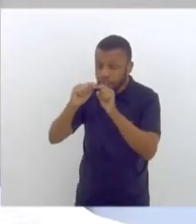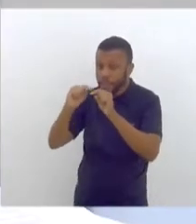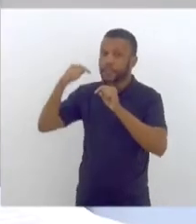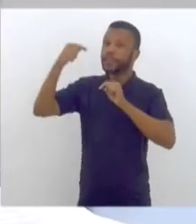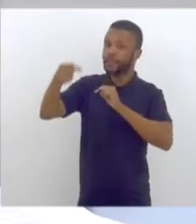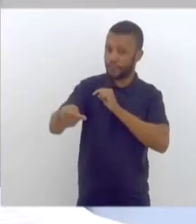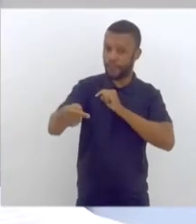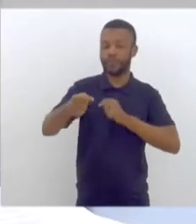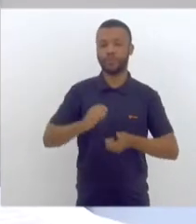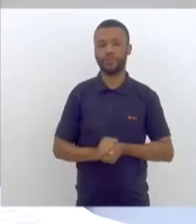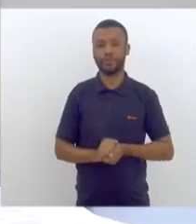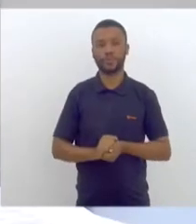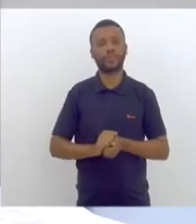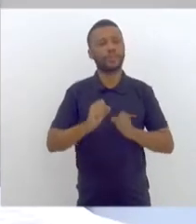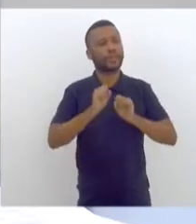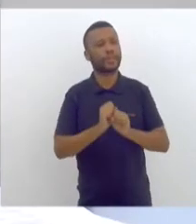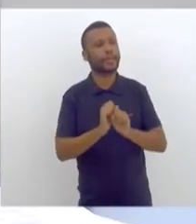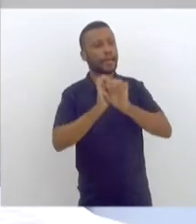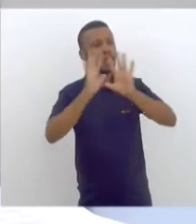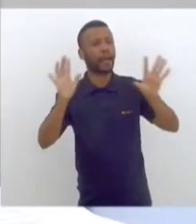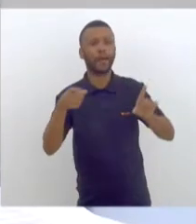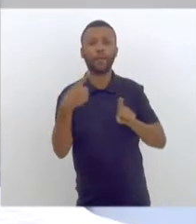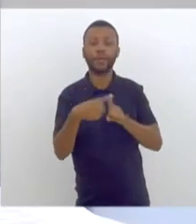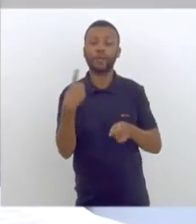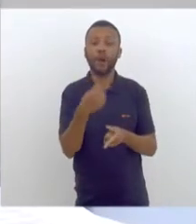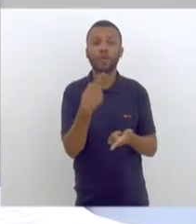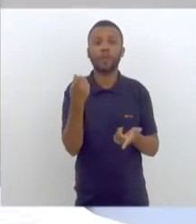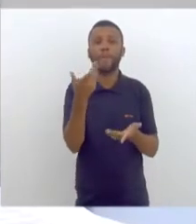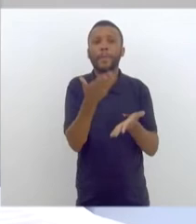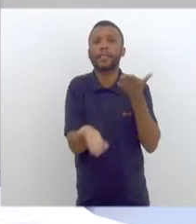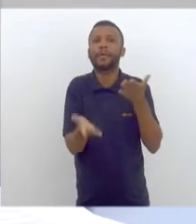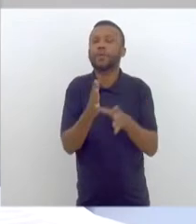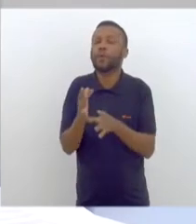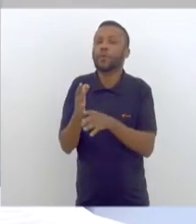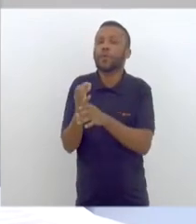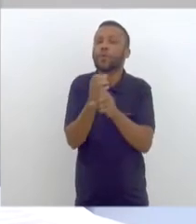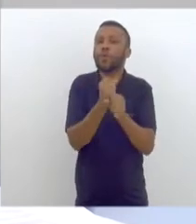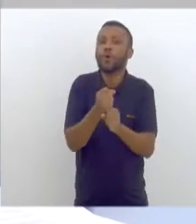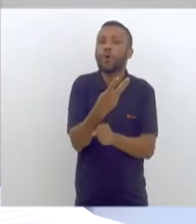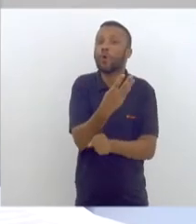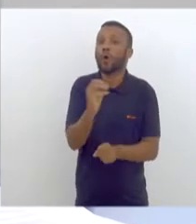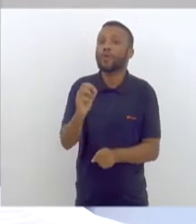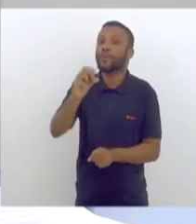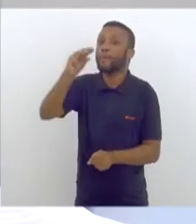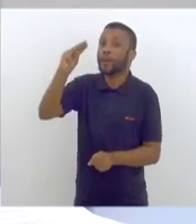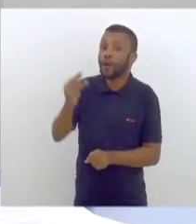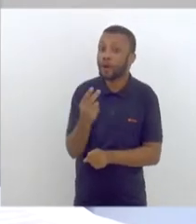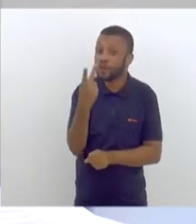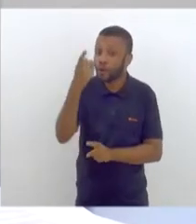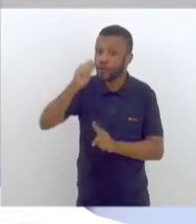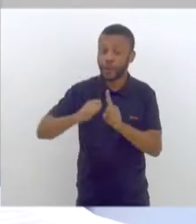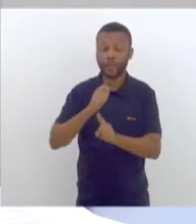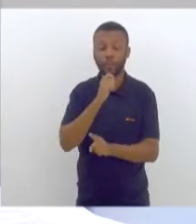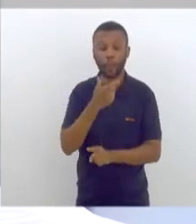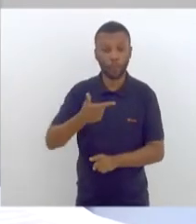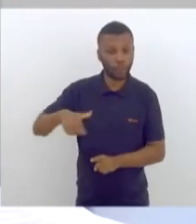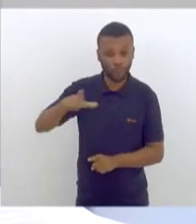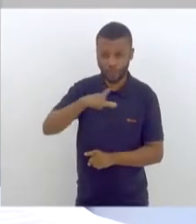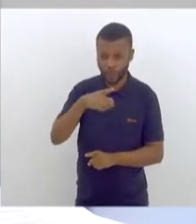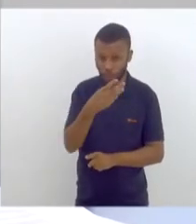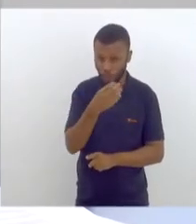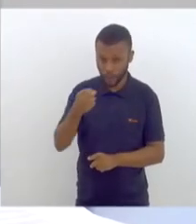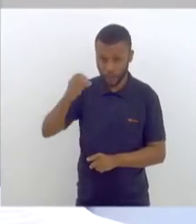Porque nós não perdemos 400 milhões em dois meses Nós perdemos 400 milhões